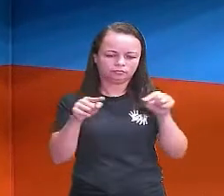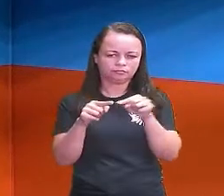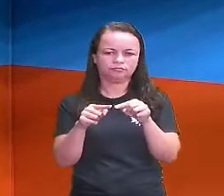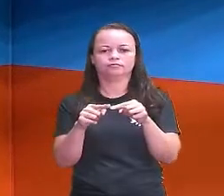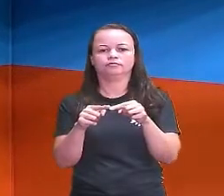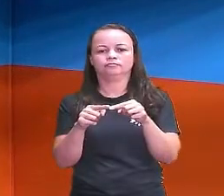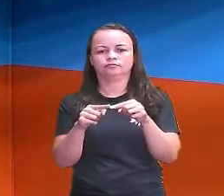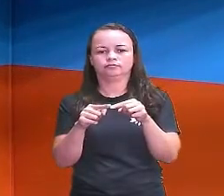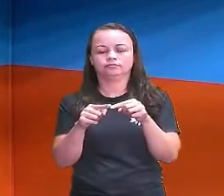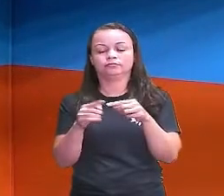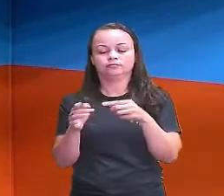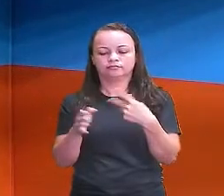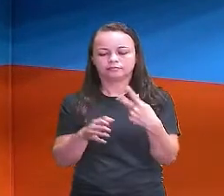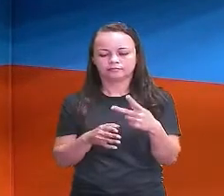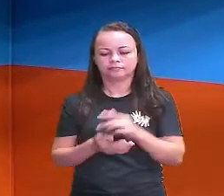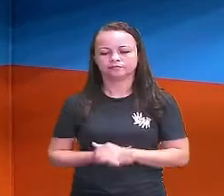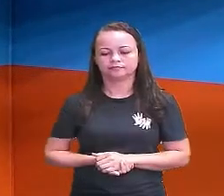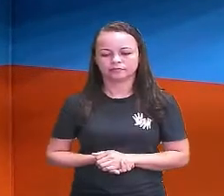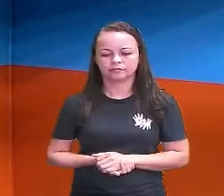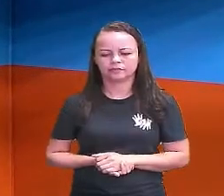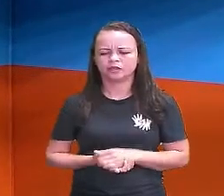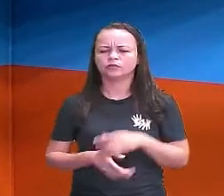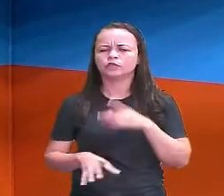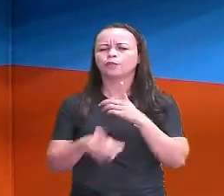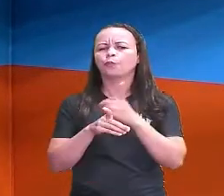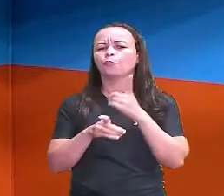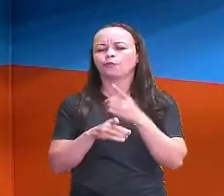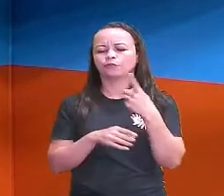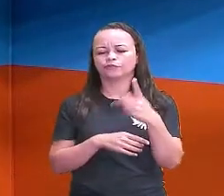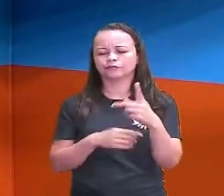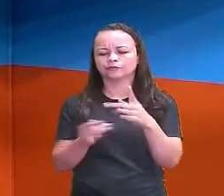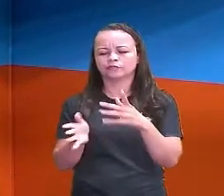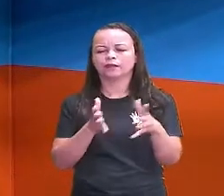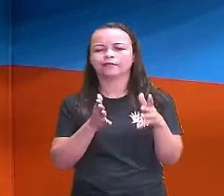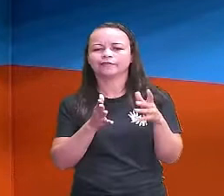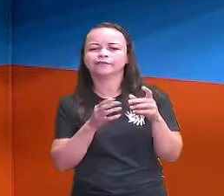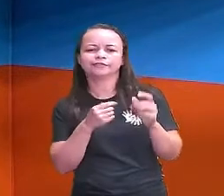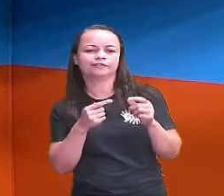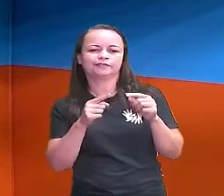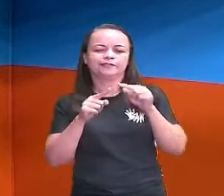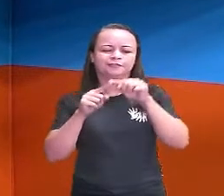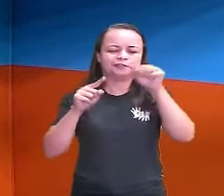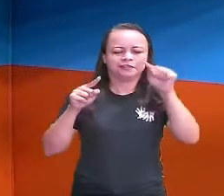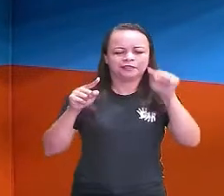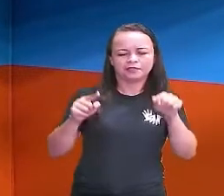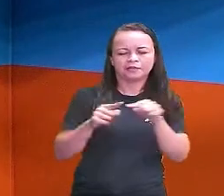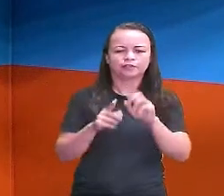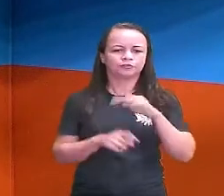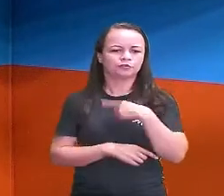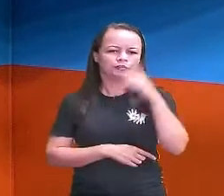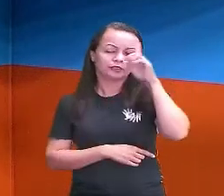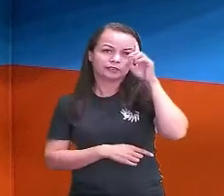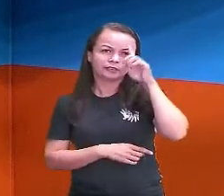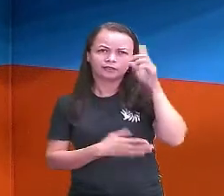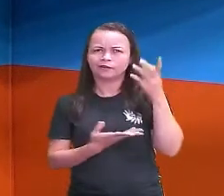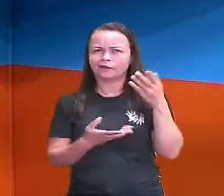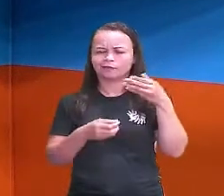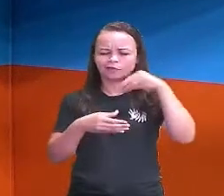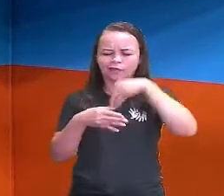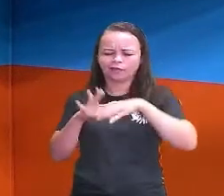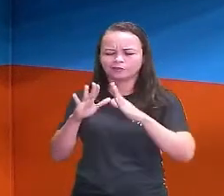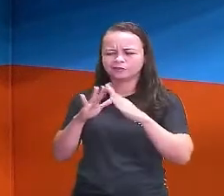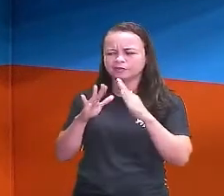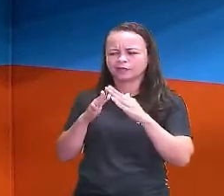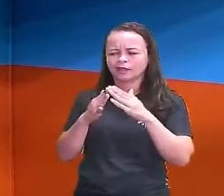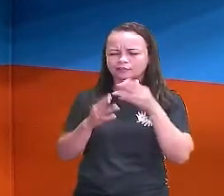é que a gente acha o triângulo no nosso dia a dia? A gente está andando por aí, dentro da nossa casa. Será que a gente